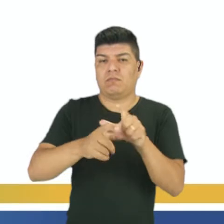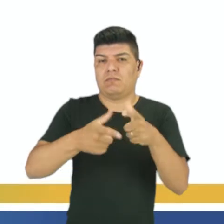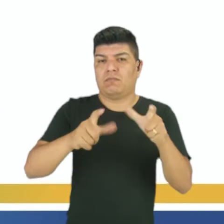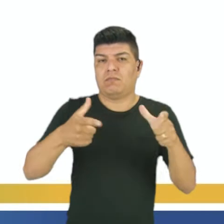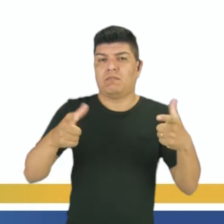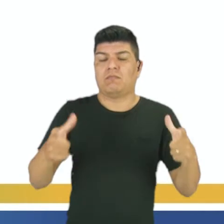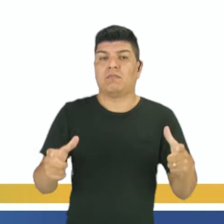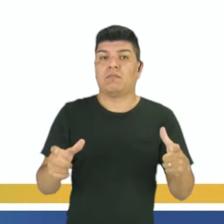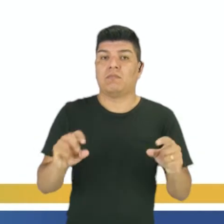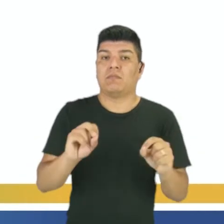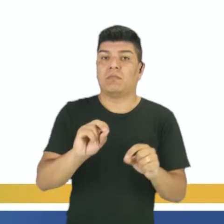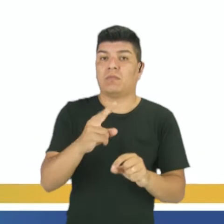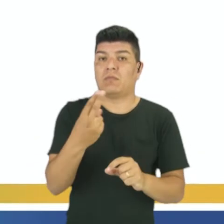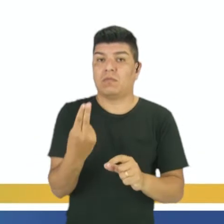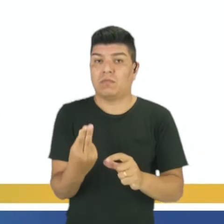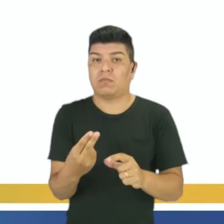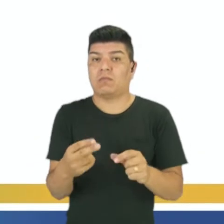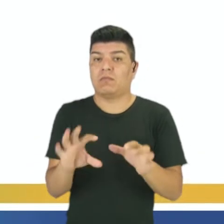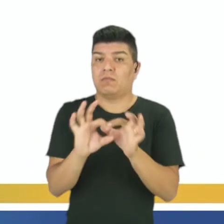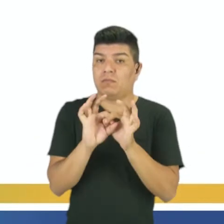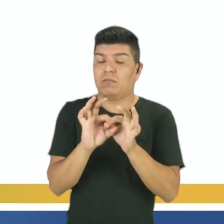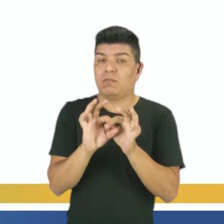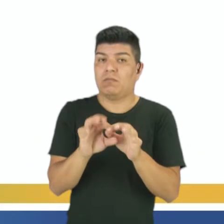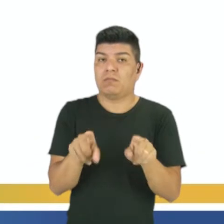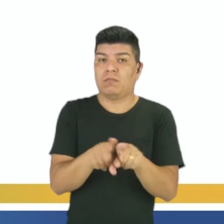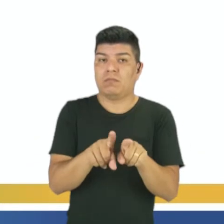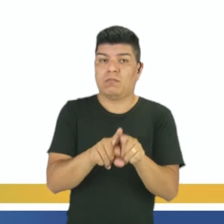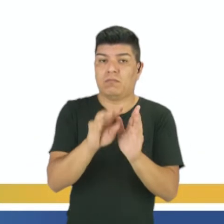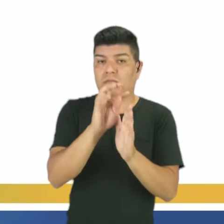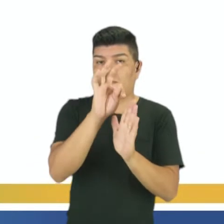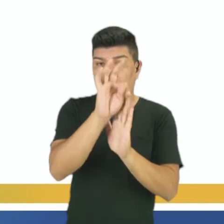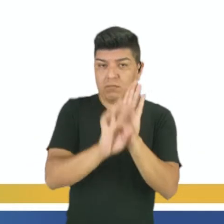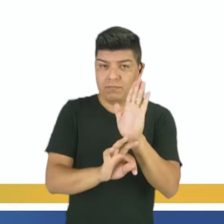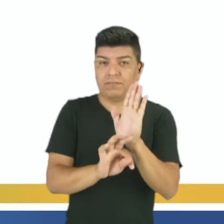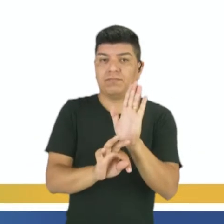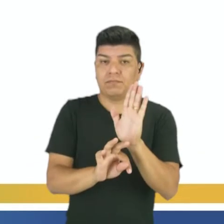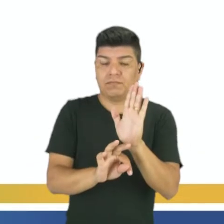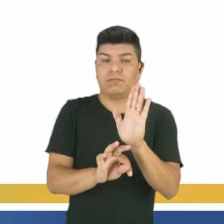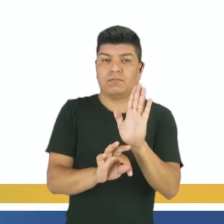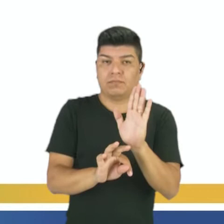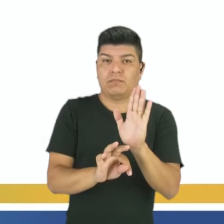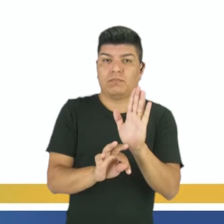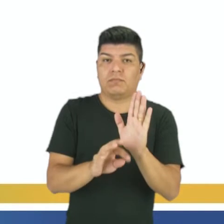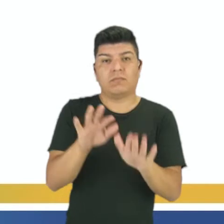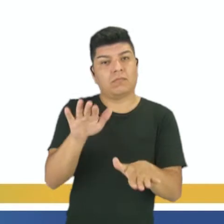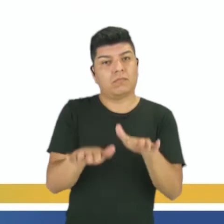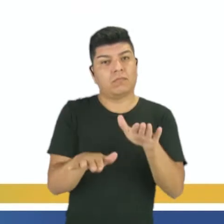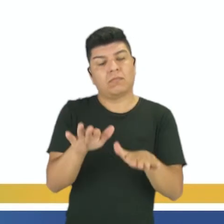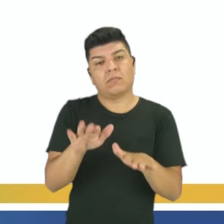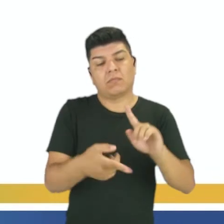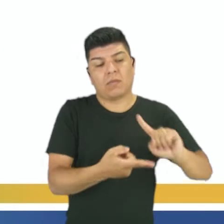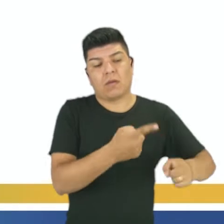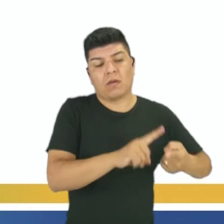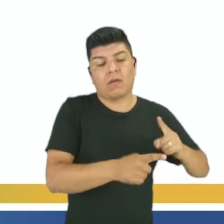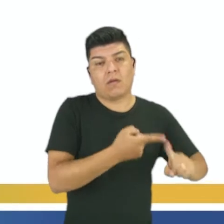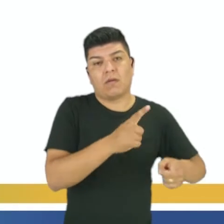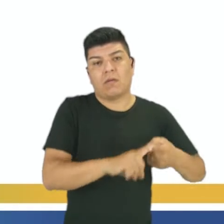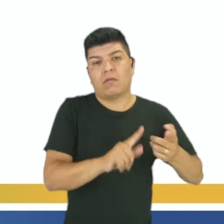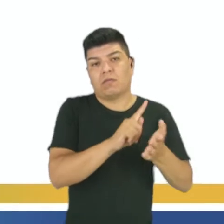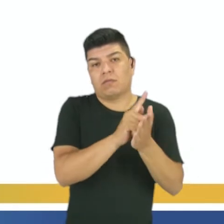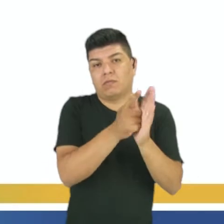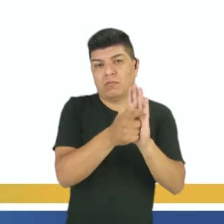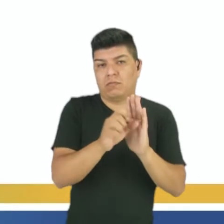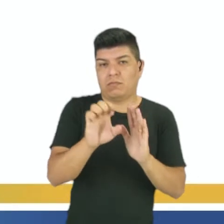extensão ou derivação desse tipo de texto, tá? Ou seja, uma variação do gênero